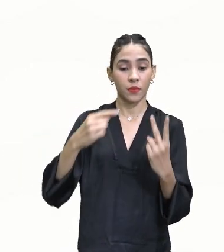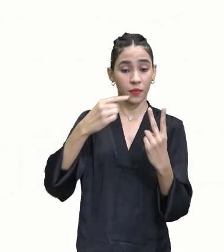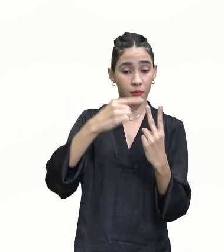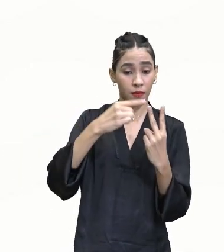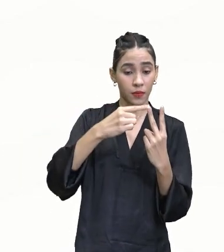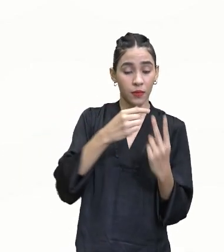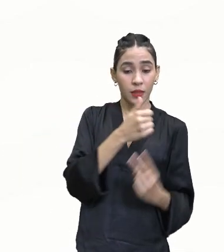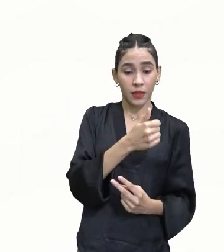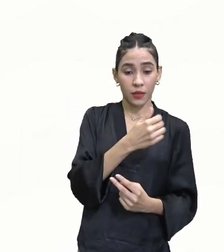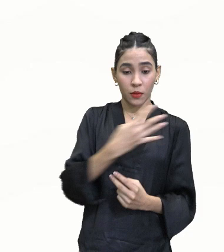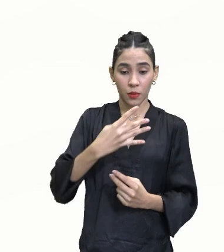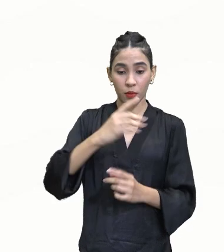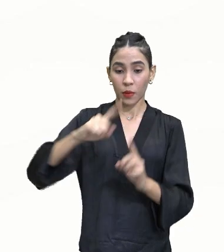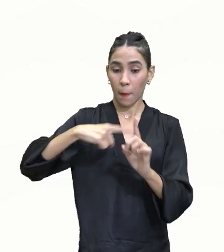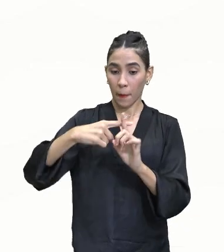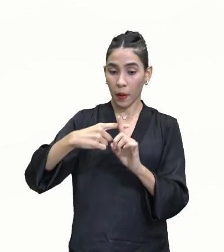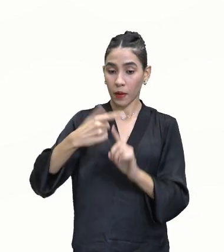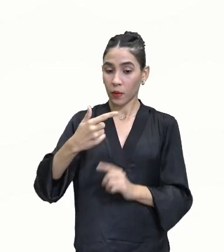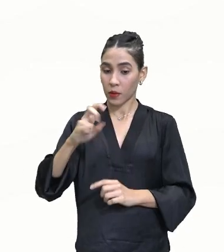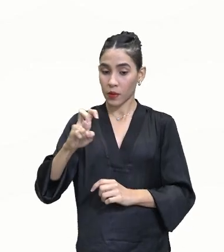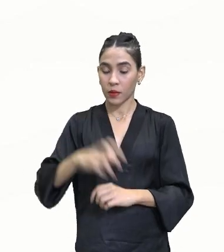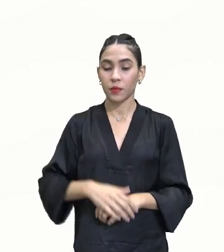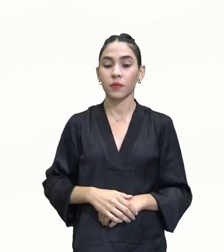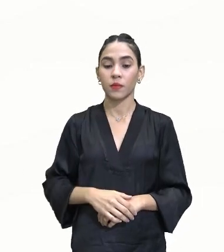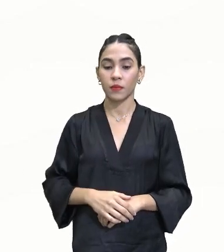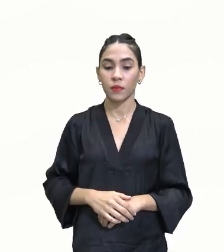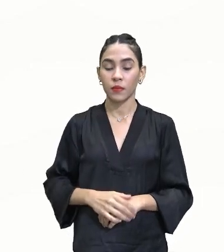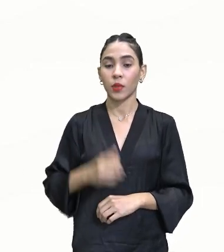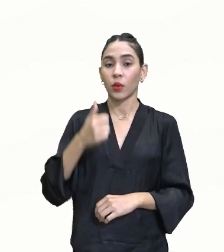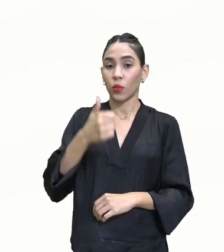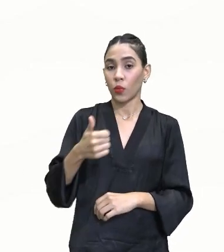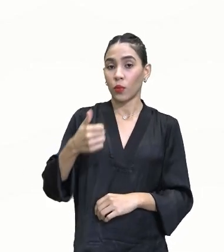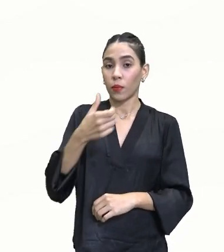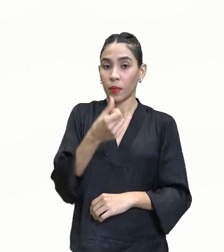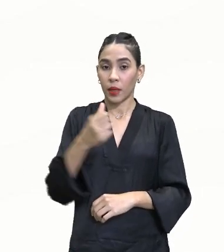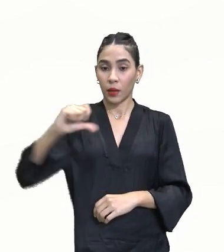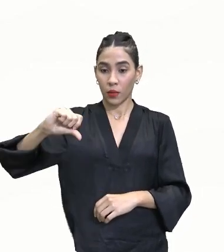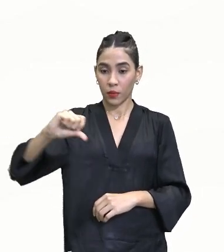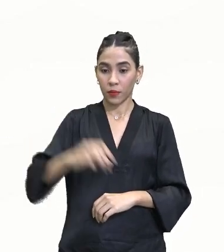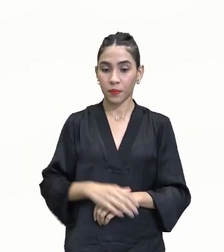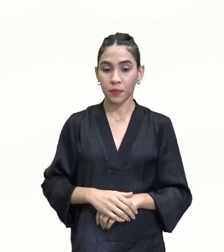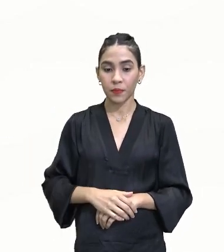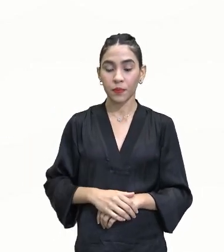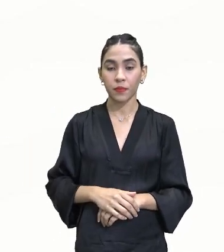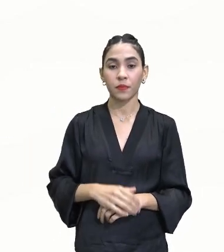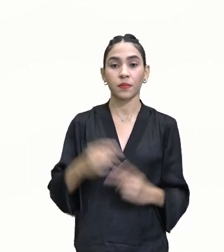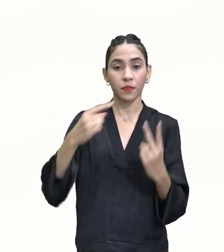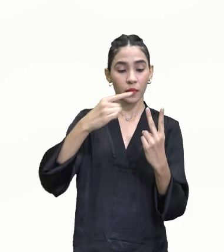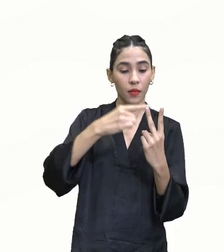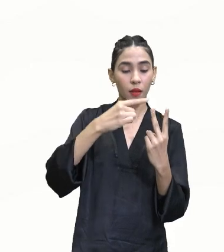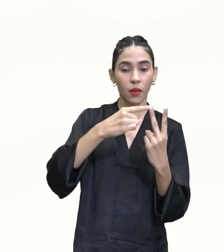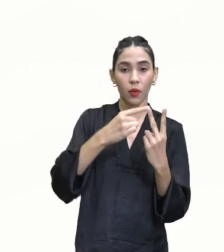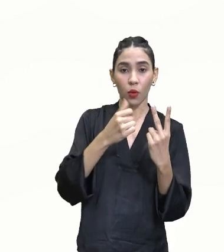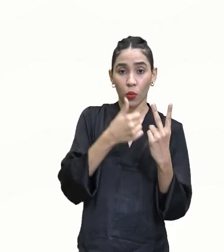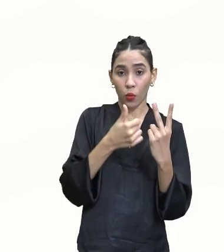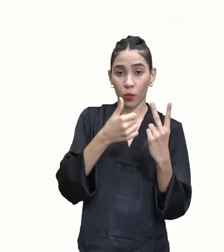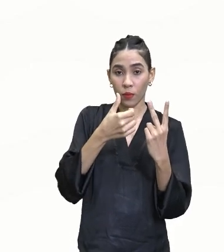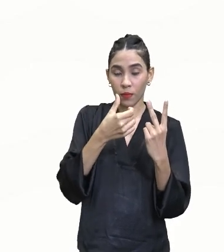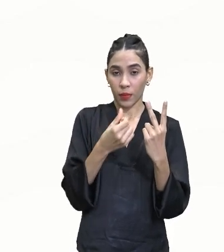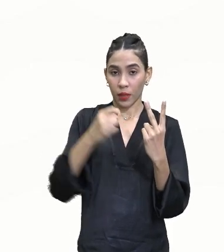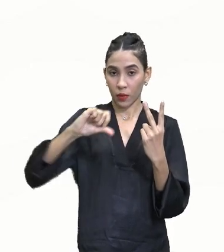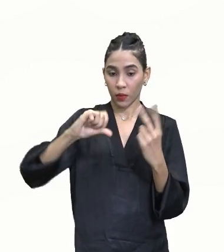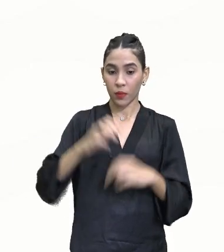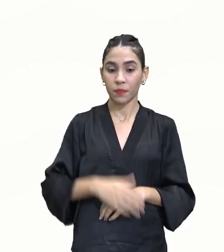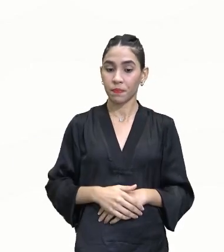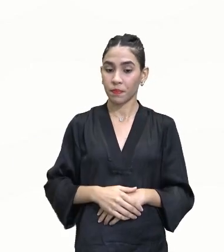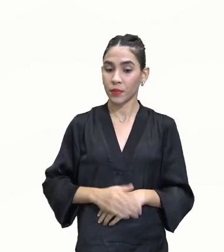144 mais 25 fica 169. E a raiz quadrada de 169, já temos